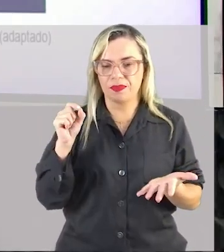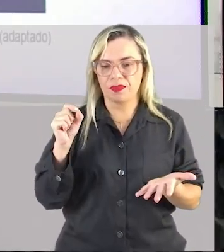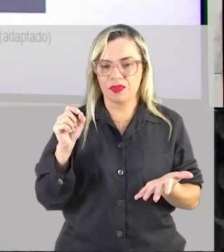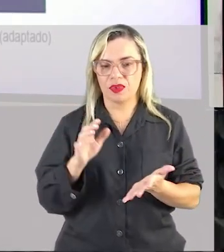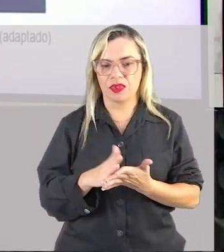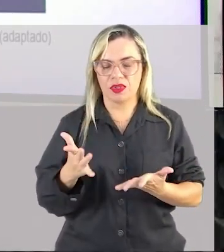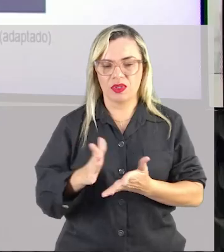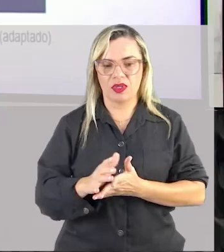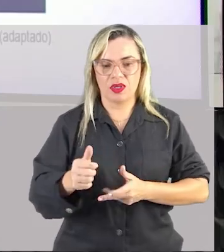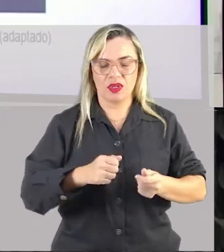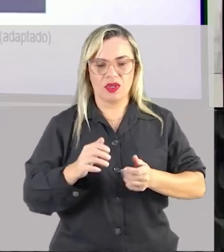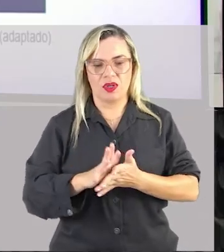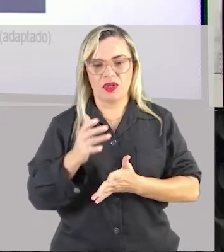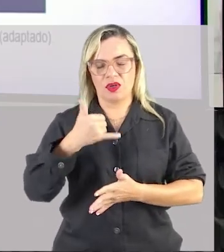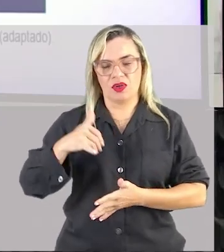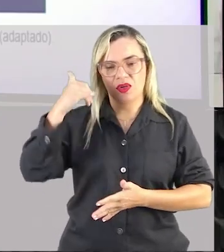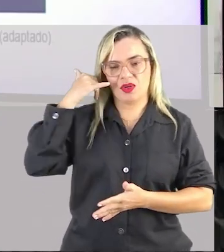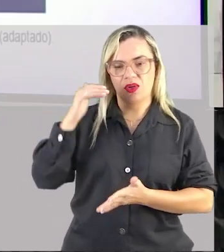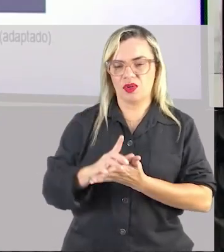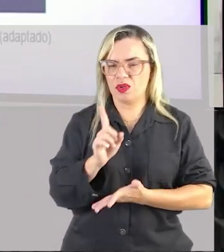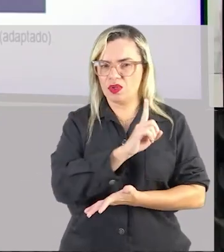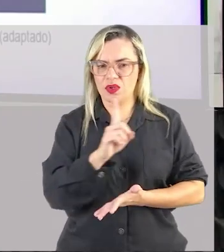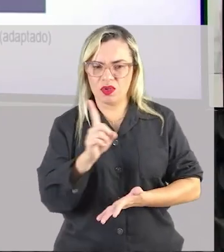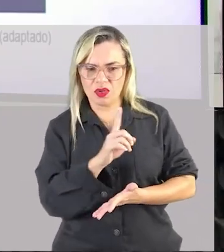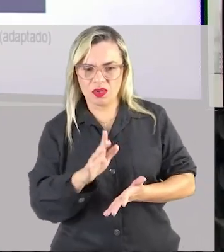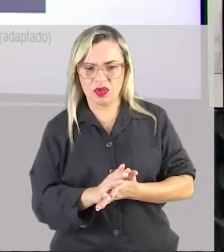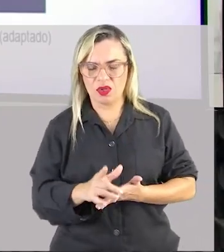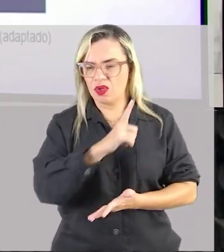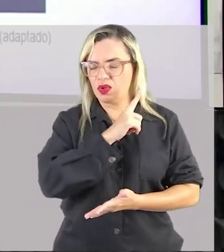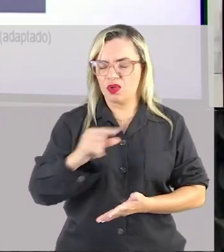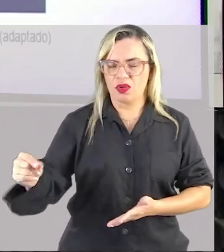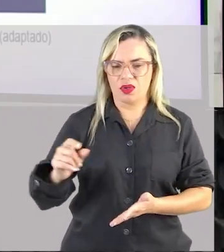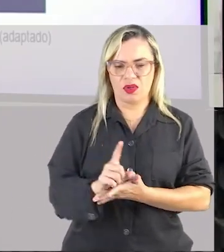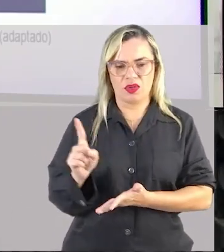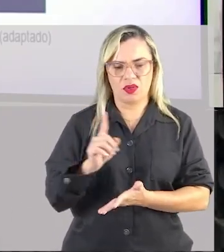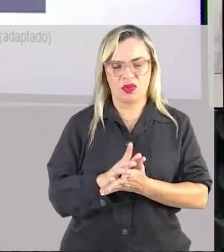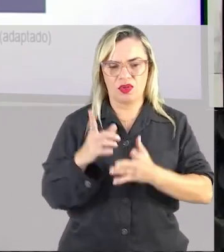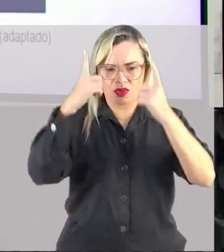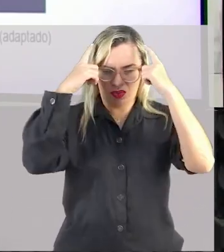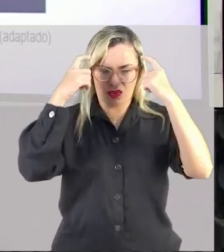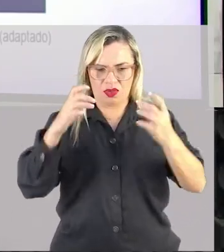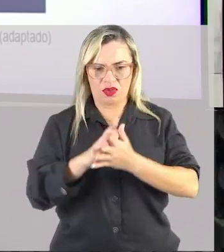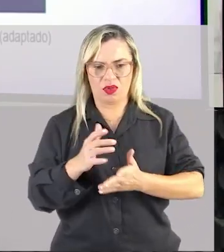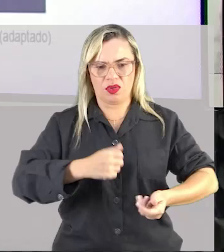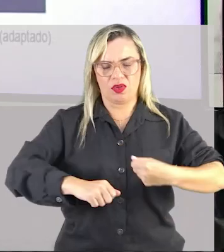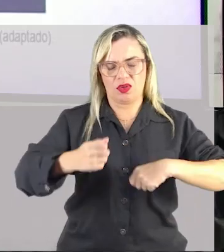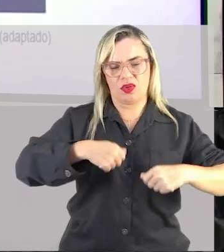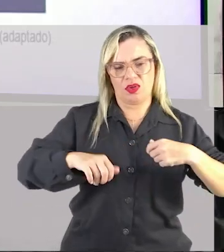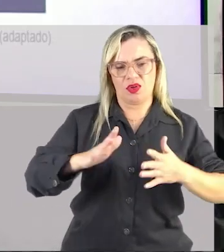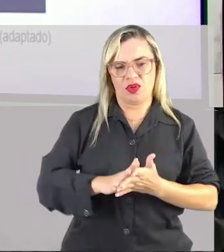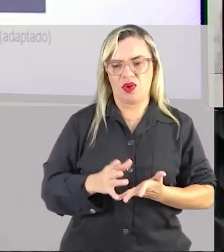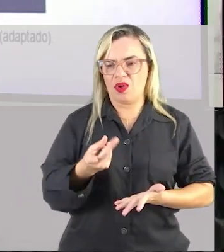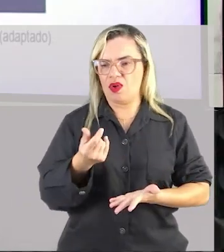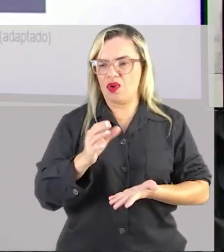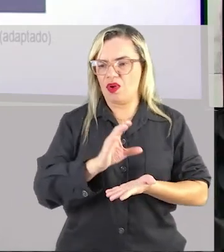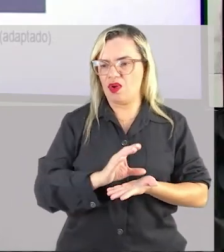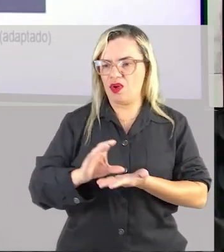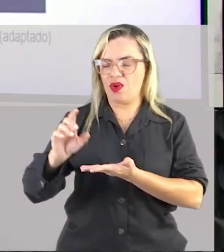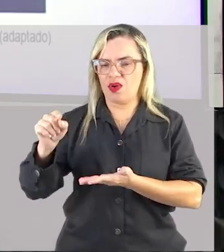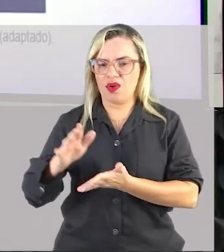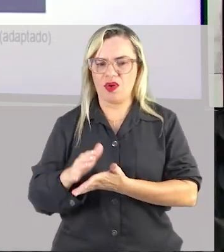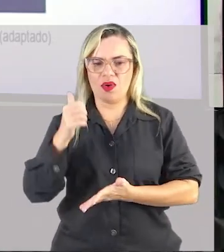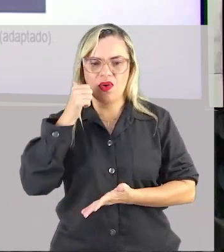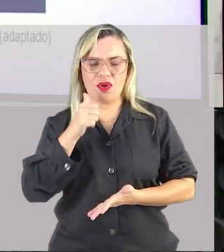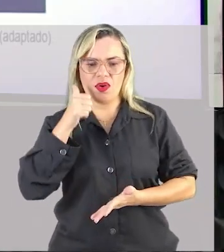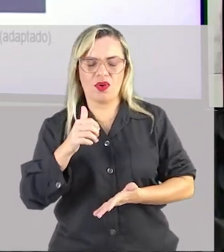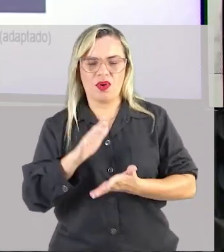Que não te controlem o celular, que não te digam quando sair, não a violência é economia, ou seja, não dar dinheiro para a pessoa, para a mulher